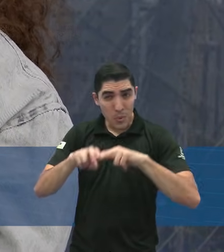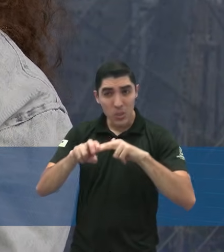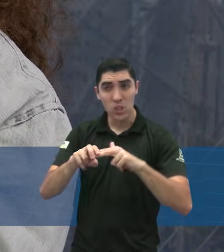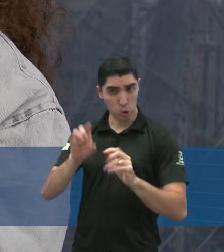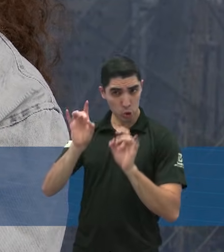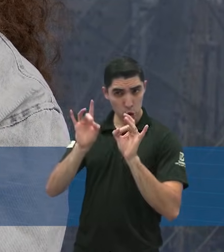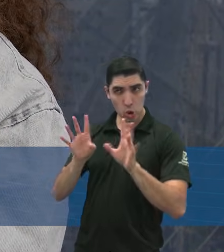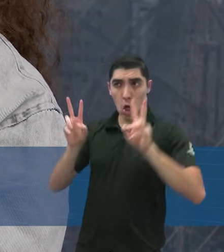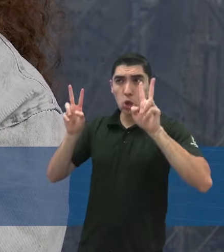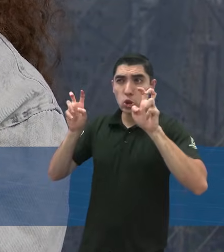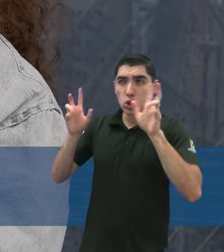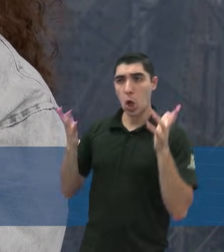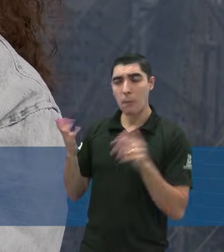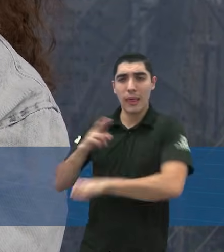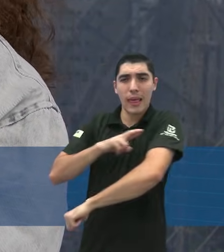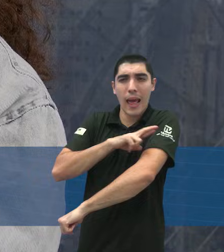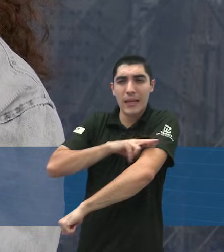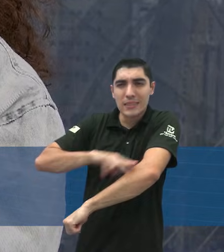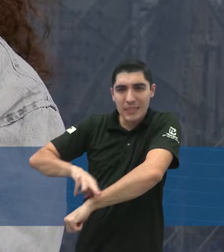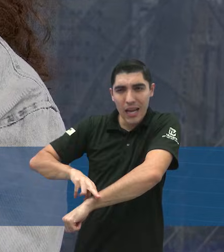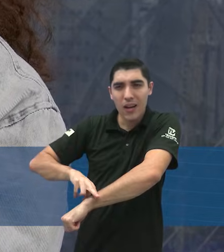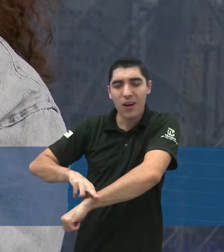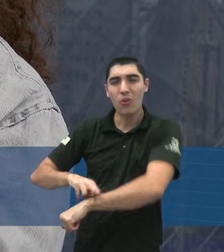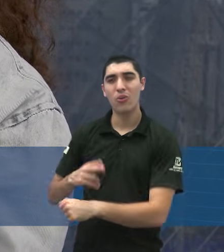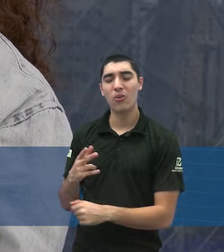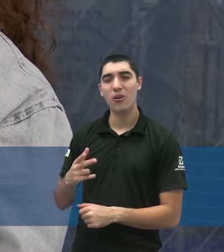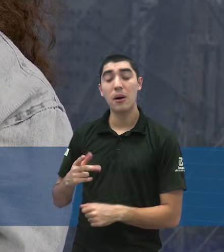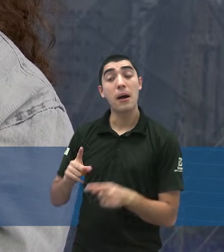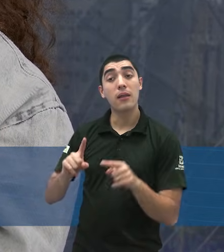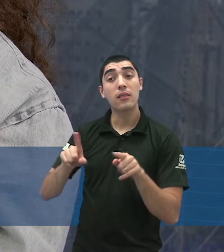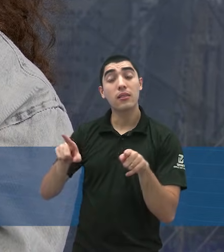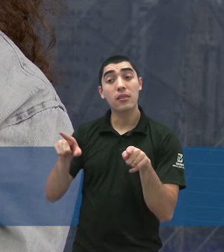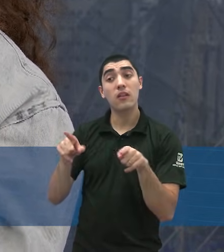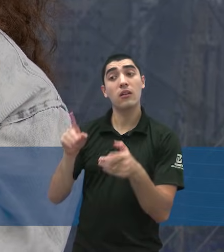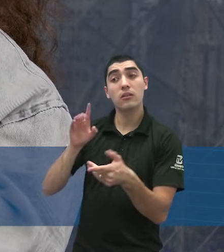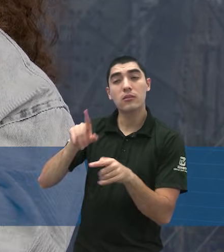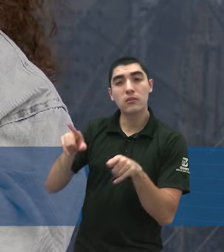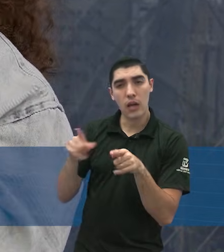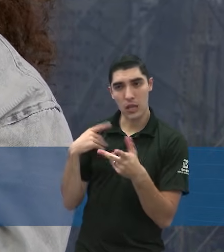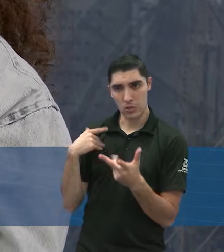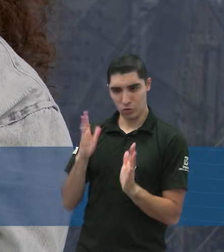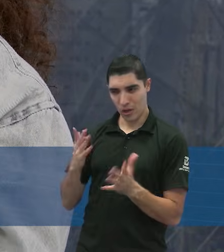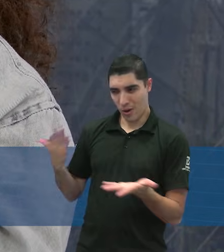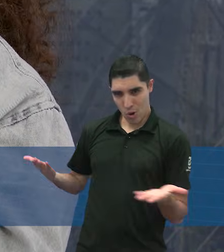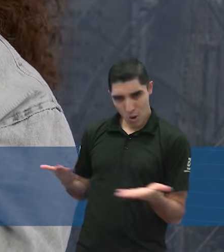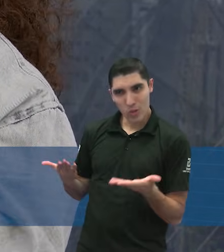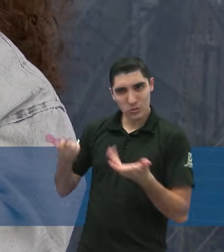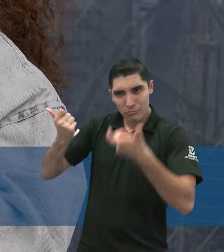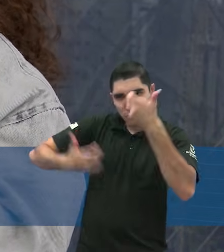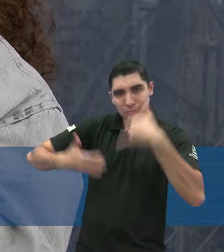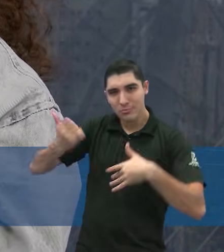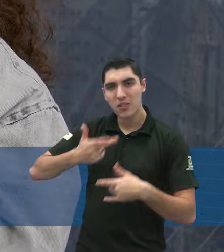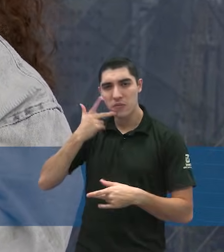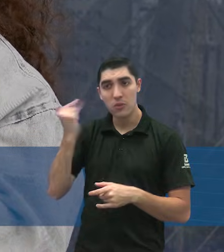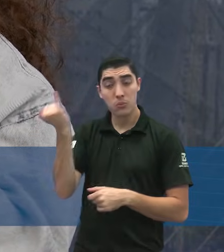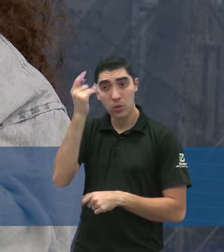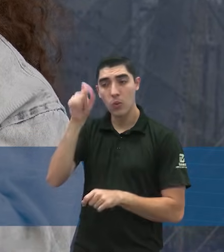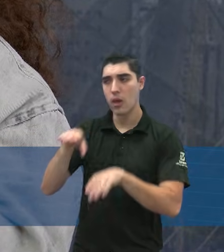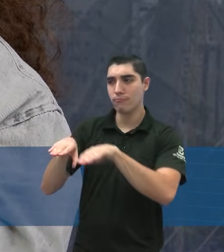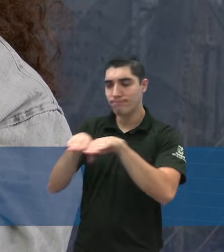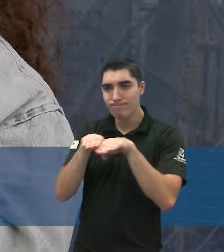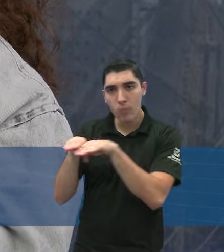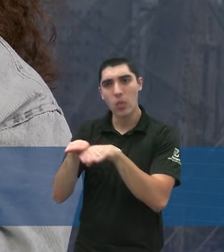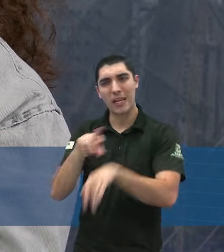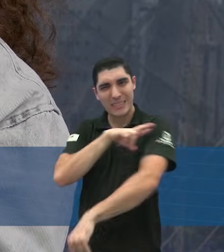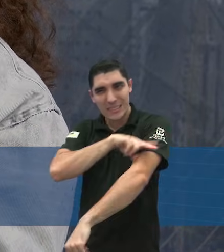recorte racial, que a gente vê realmente uma dificuldade, como a gente trouxe aqui ao longo do programa, que sempre perpetua na